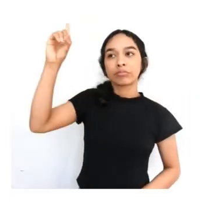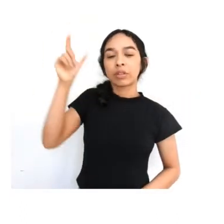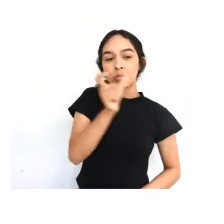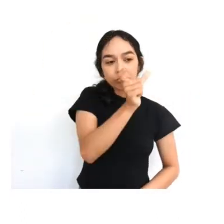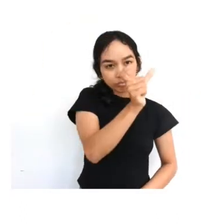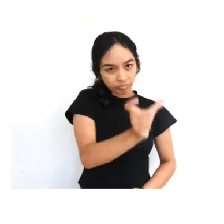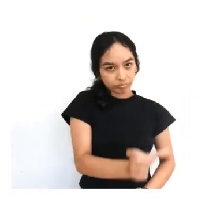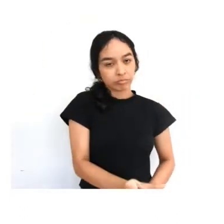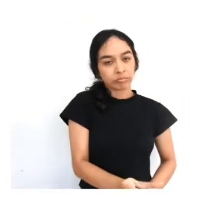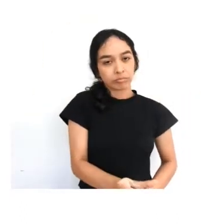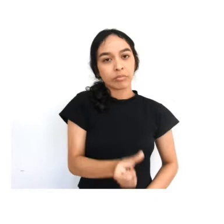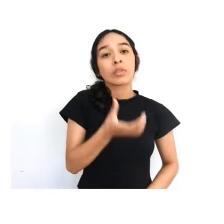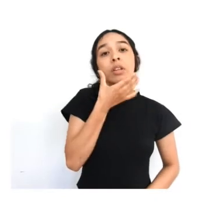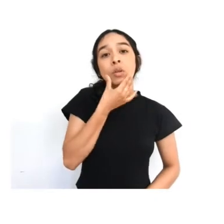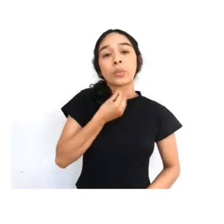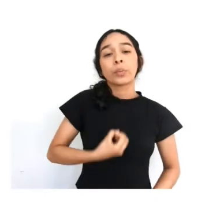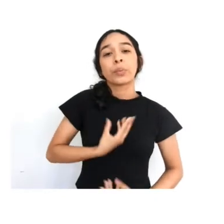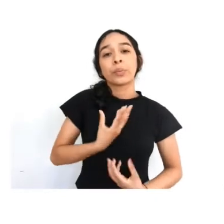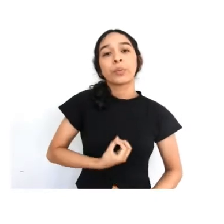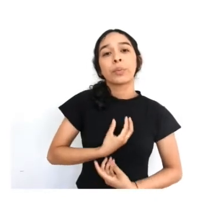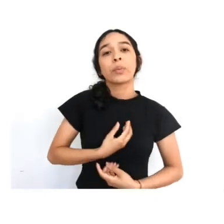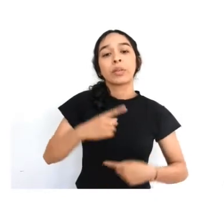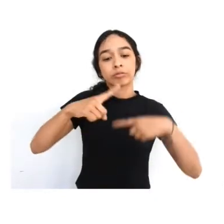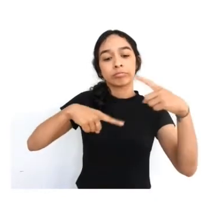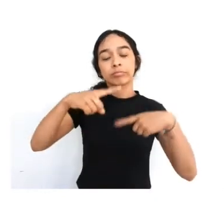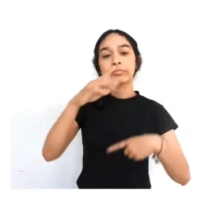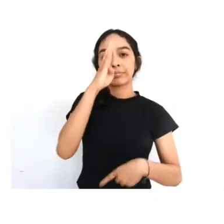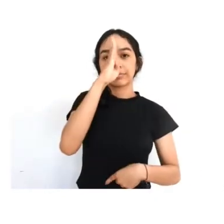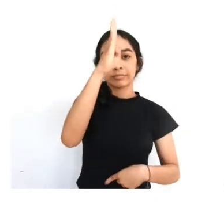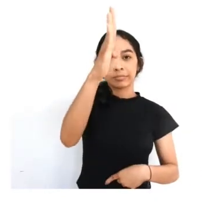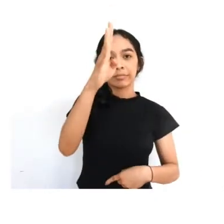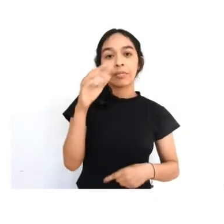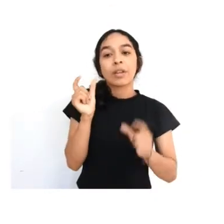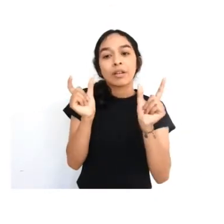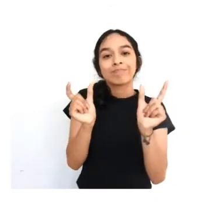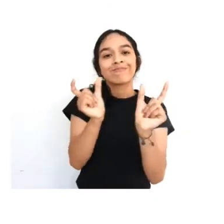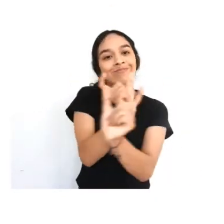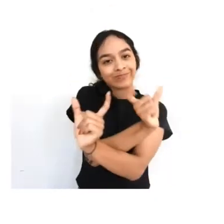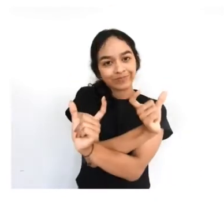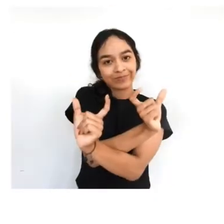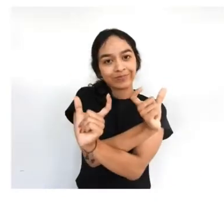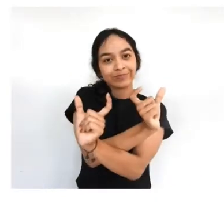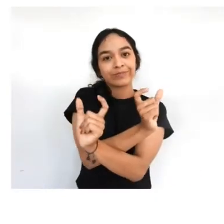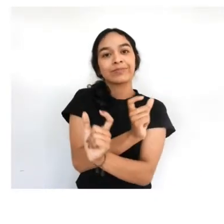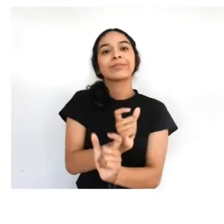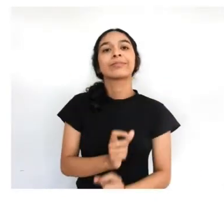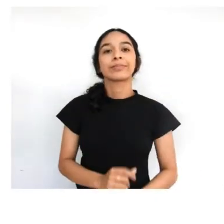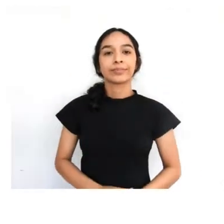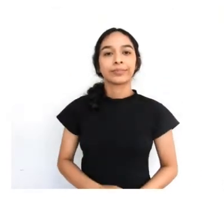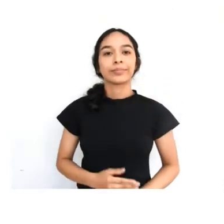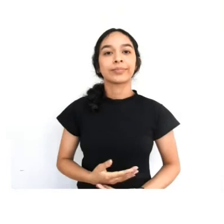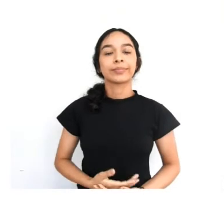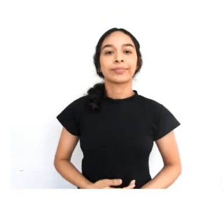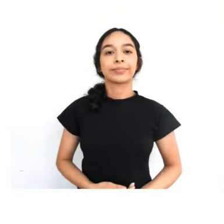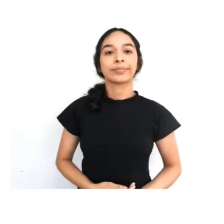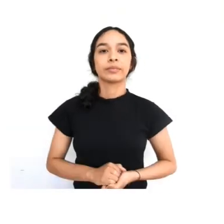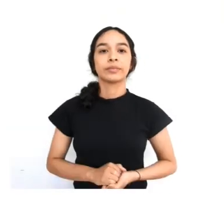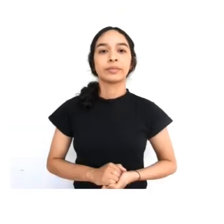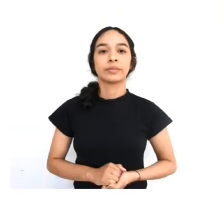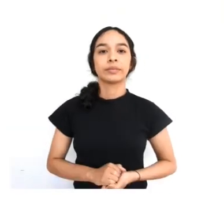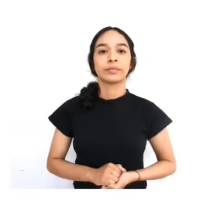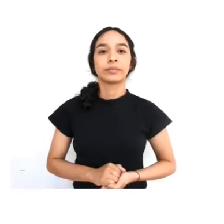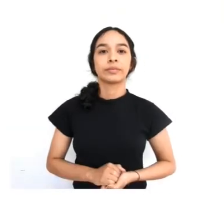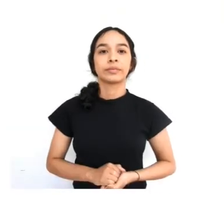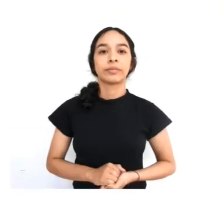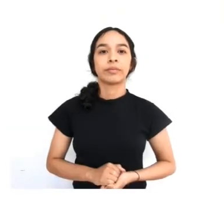direto. Agora já não é mais o poeta que ama, agora é a ninfa quem ama.